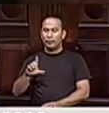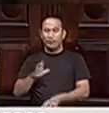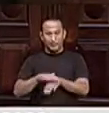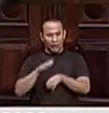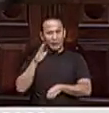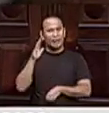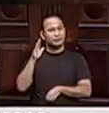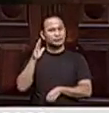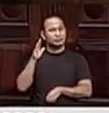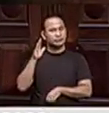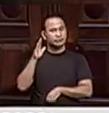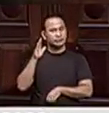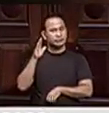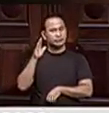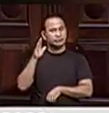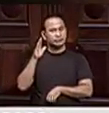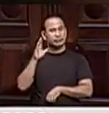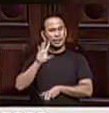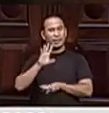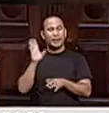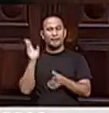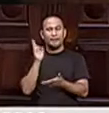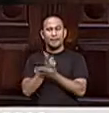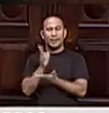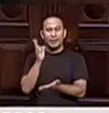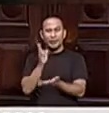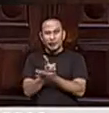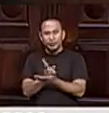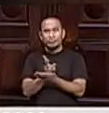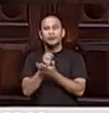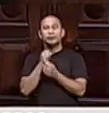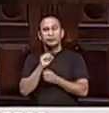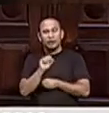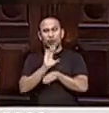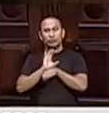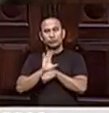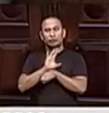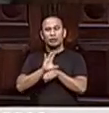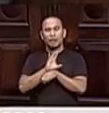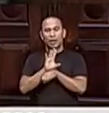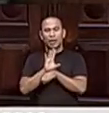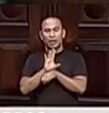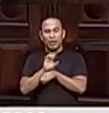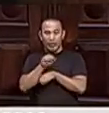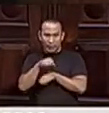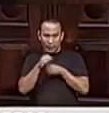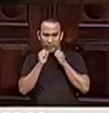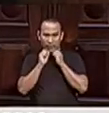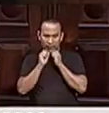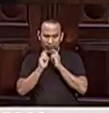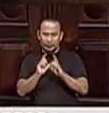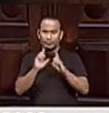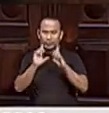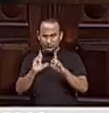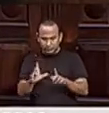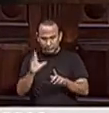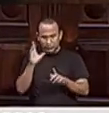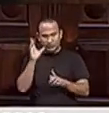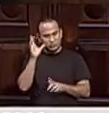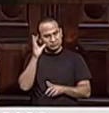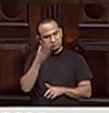mais, e mesmo que fosse constitucional, esta casa poderia reformar.